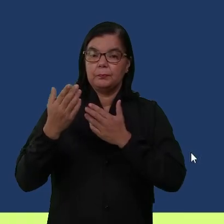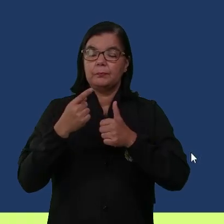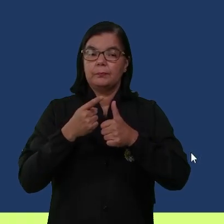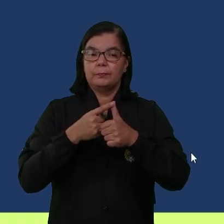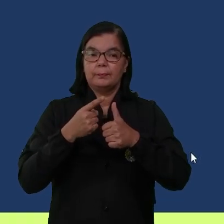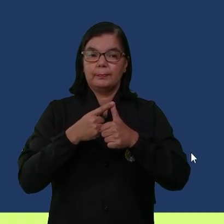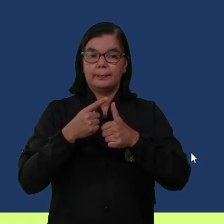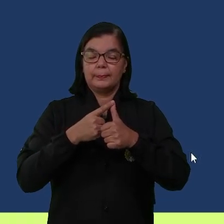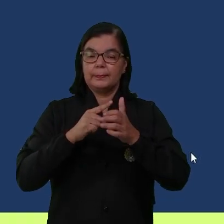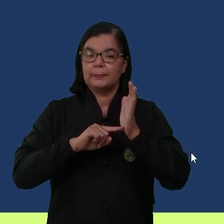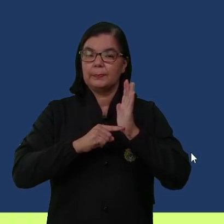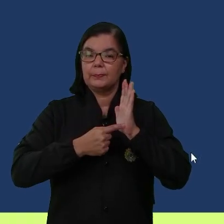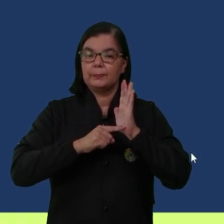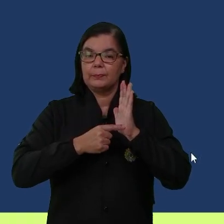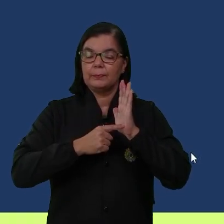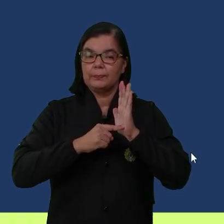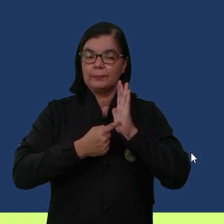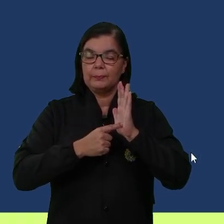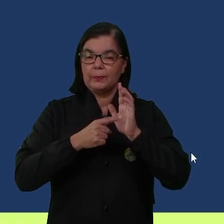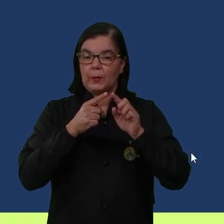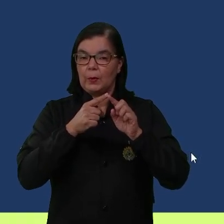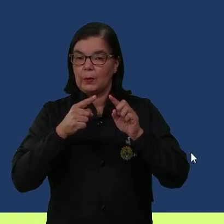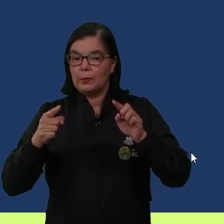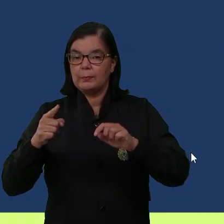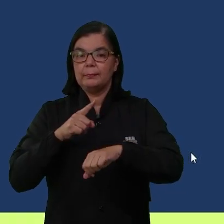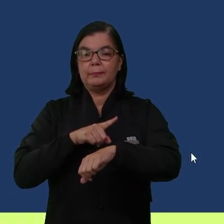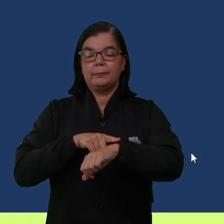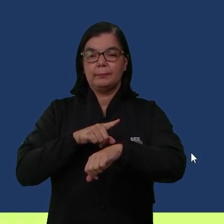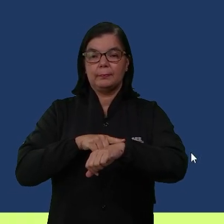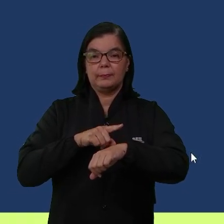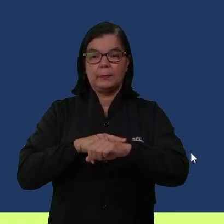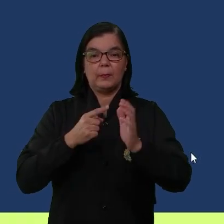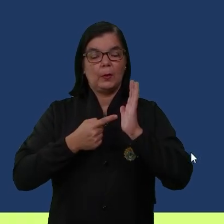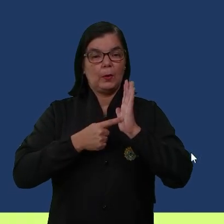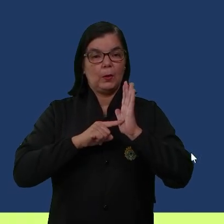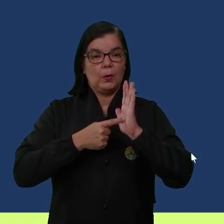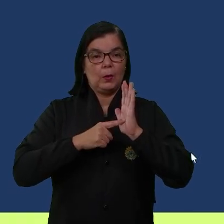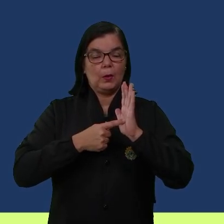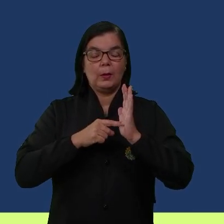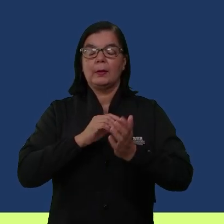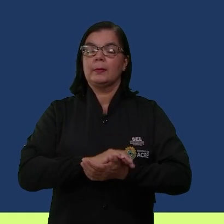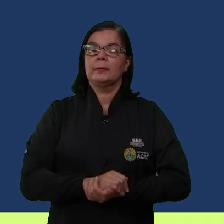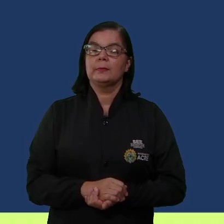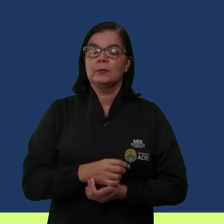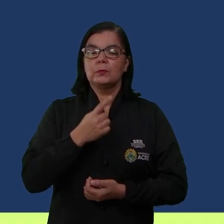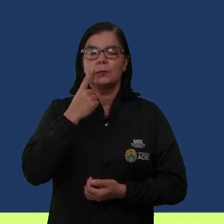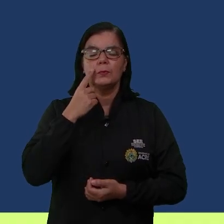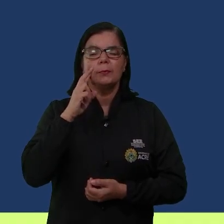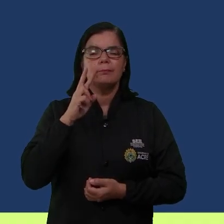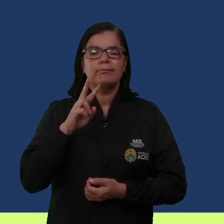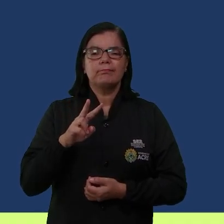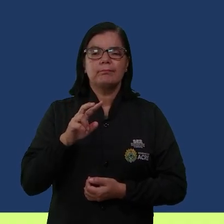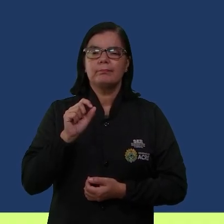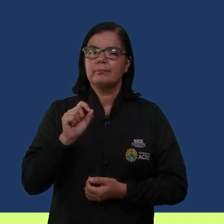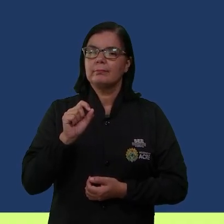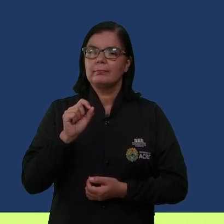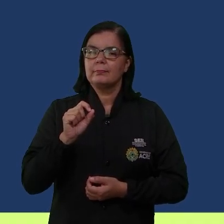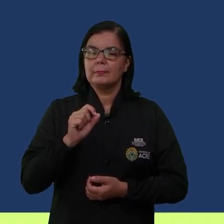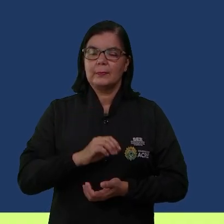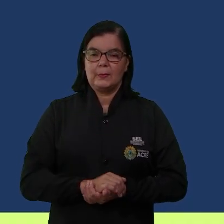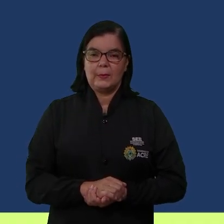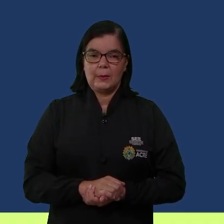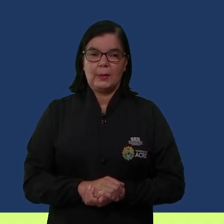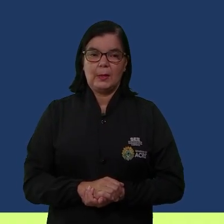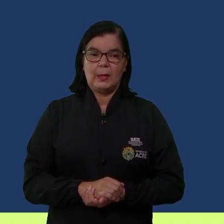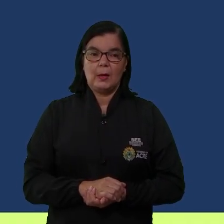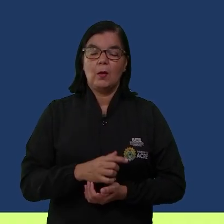primeiro pontinho aí da linha do tempo, ó. Nesse primeiro pontinho, você consegue ver aí